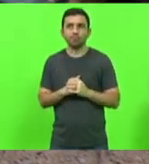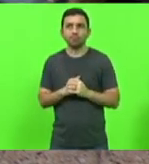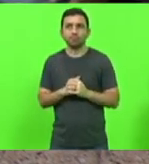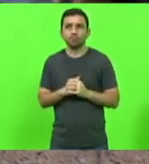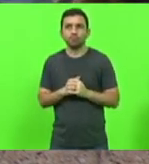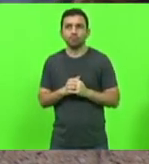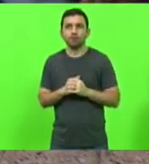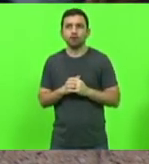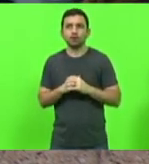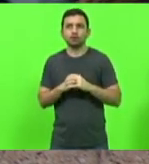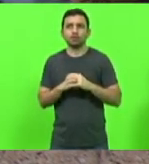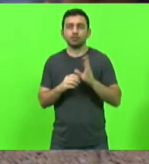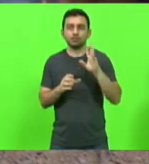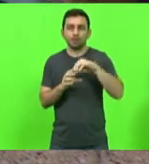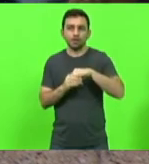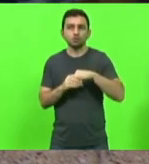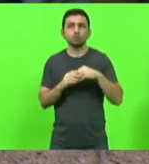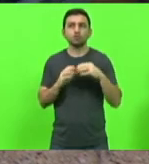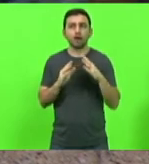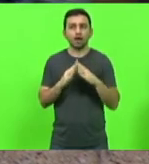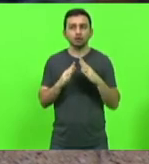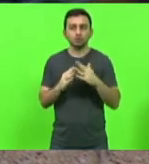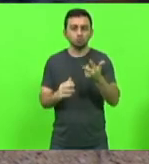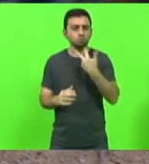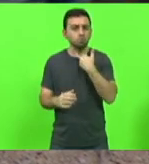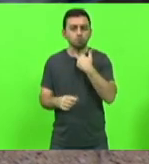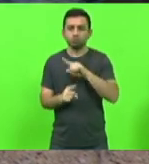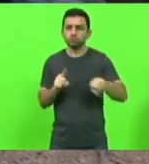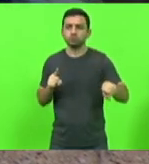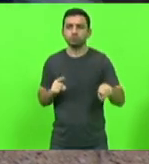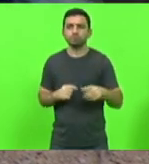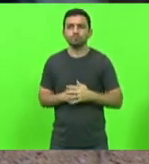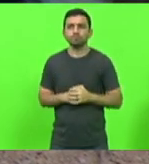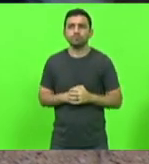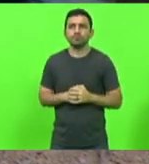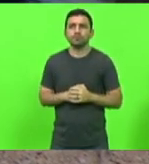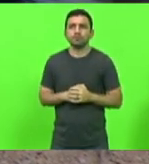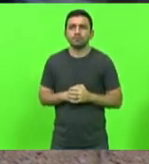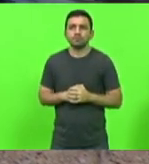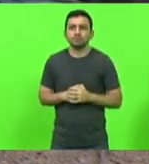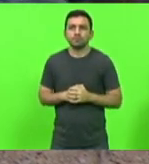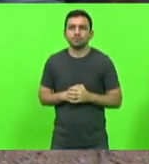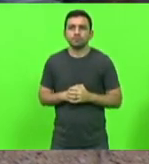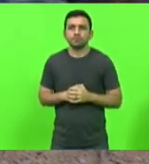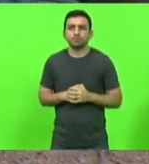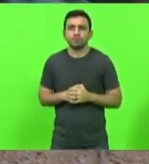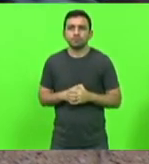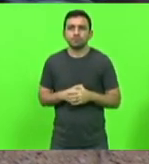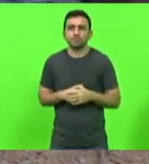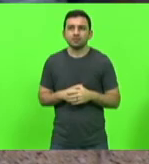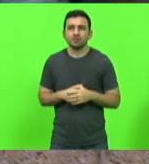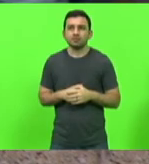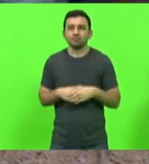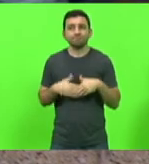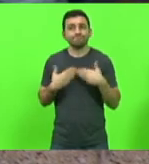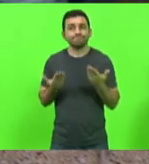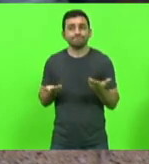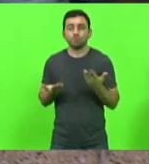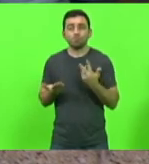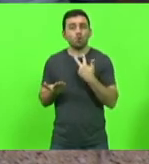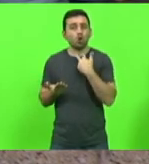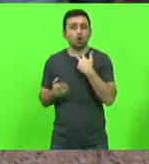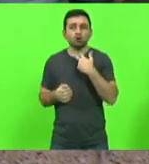o homescure é inconstitucional e não deve ser praticado. Então, esse fato não pode passar